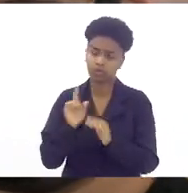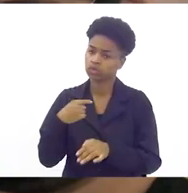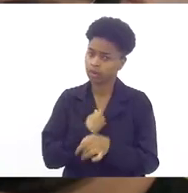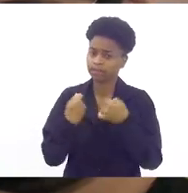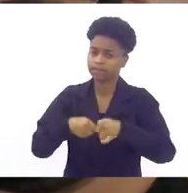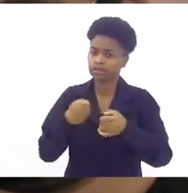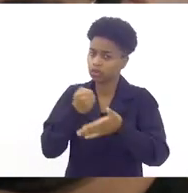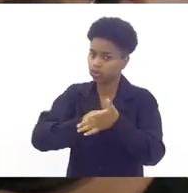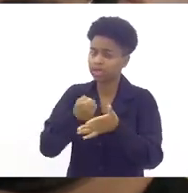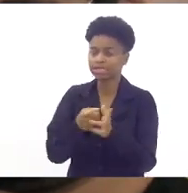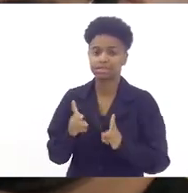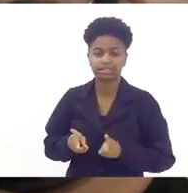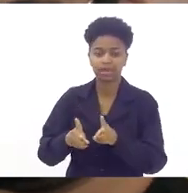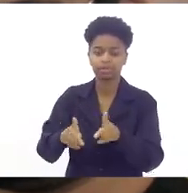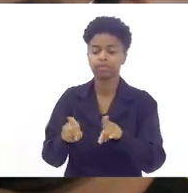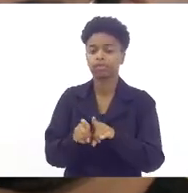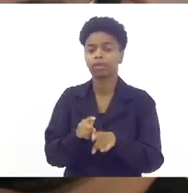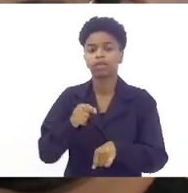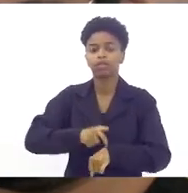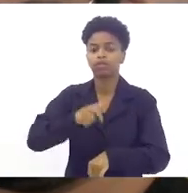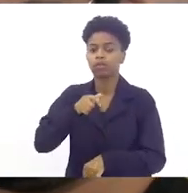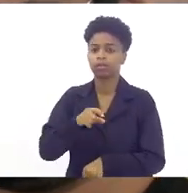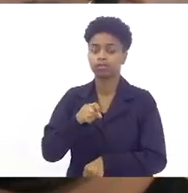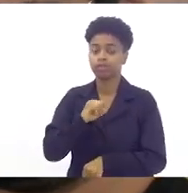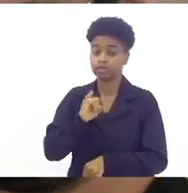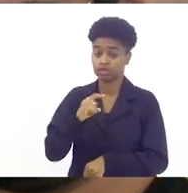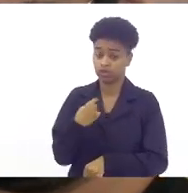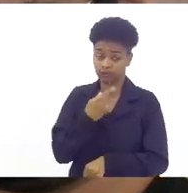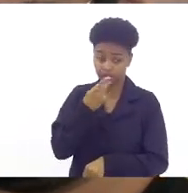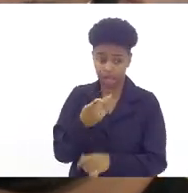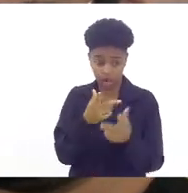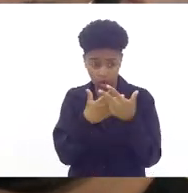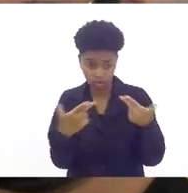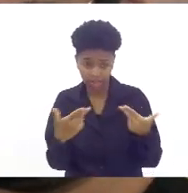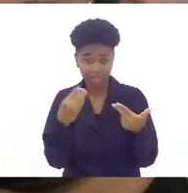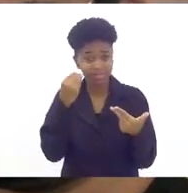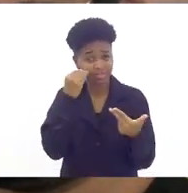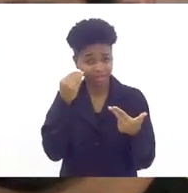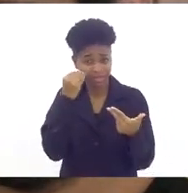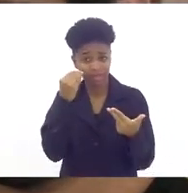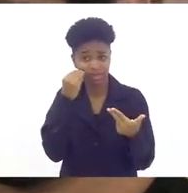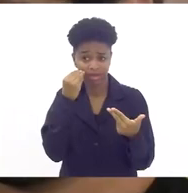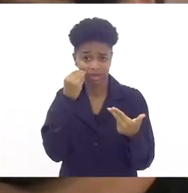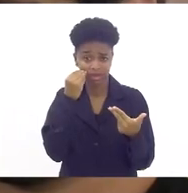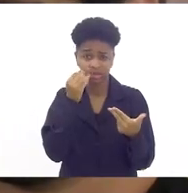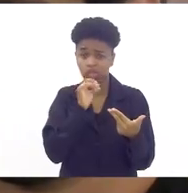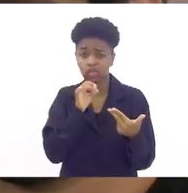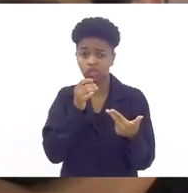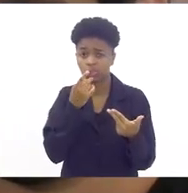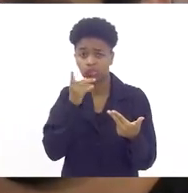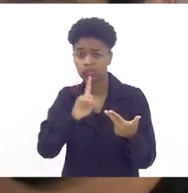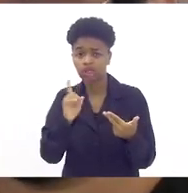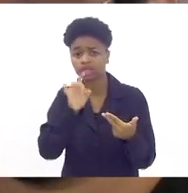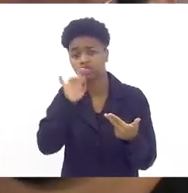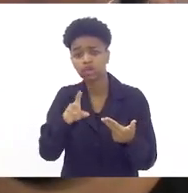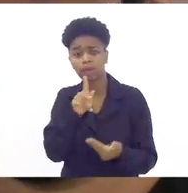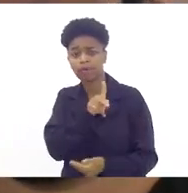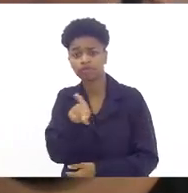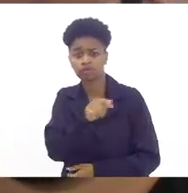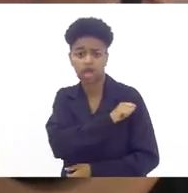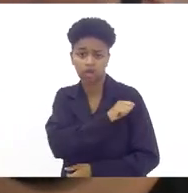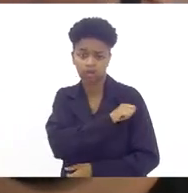por ele sempre e na hora que a gente referir alguma coisa vamos tentar a gente não ficar só a professora aluno vamos montar